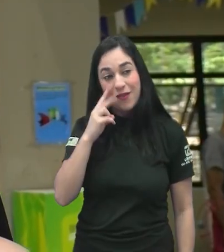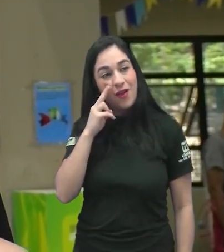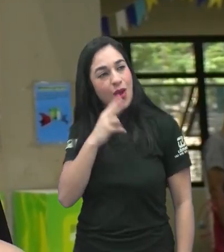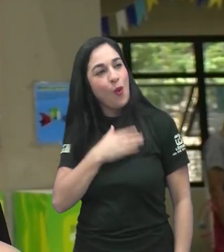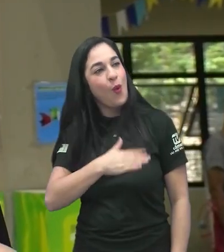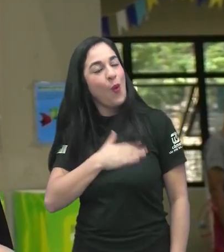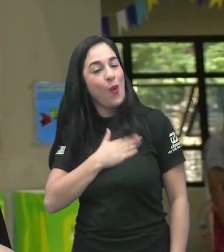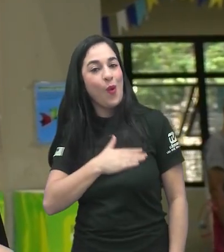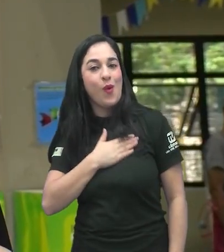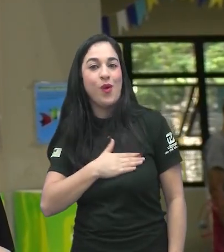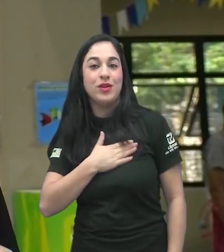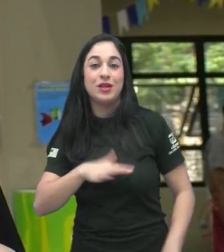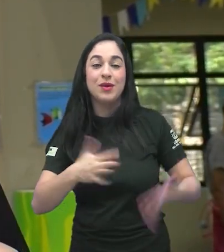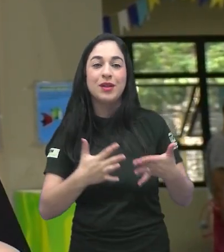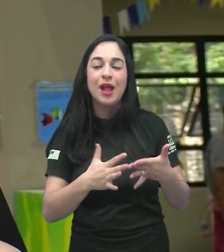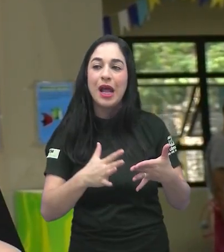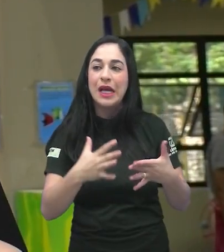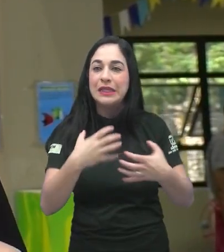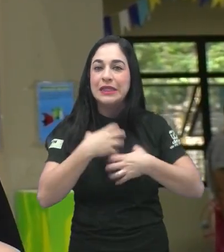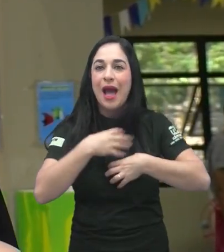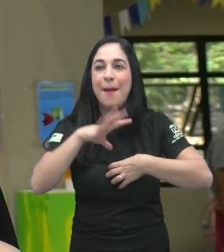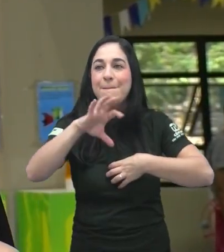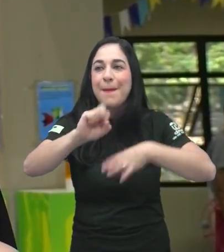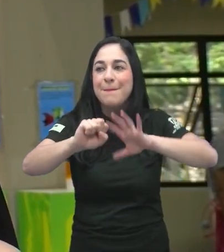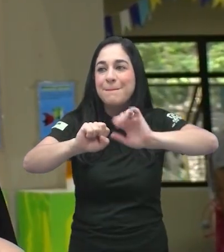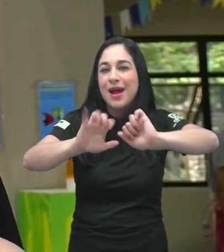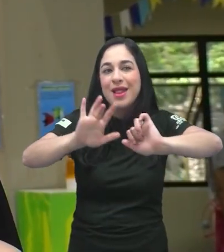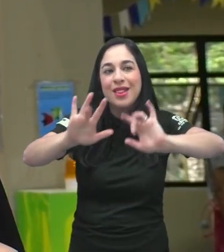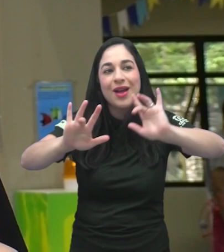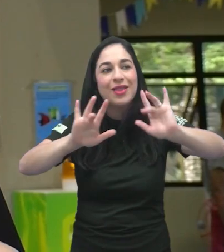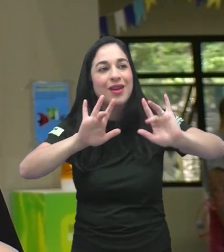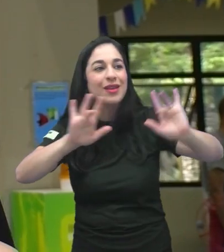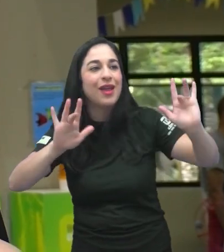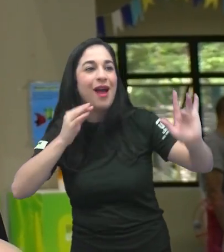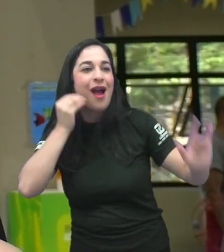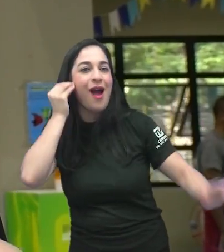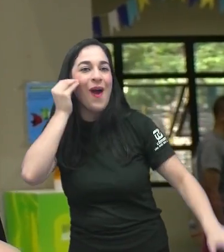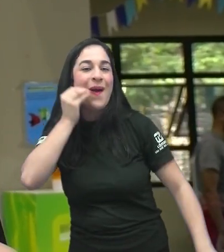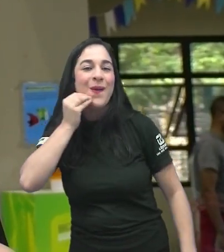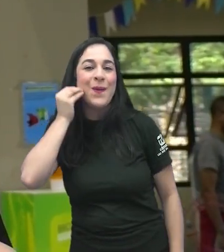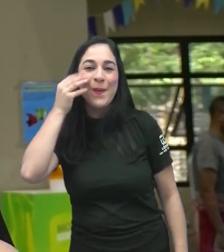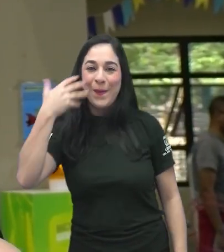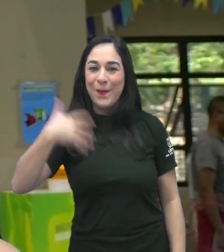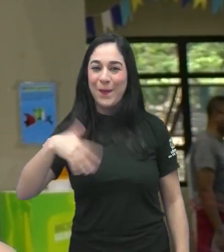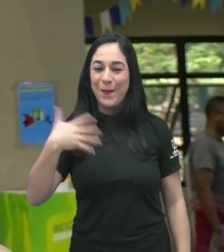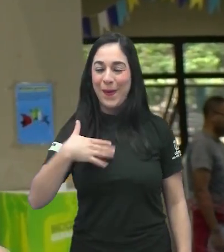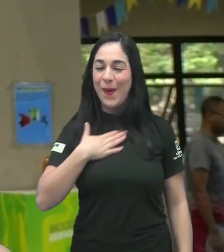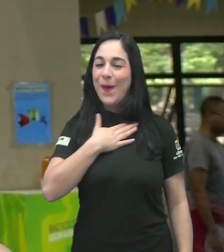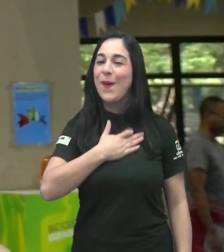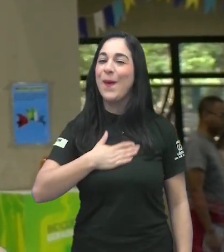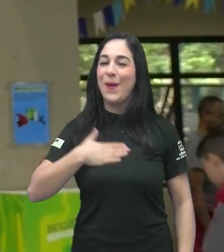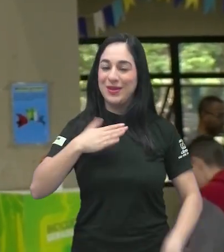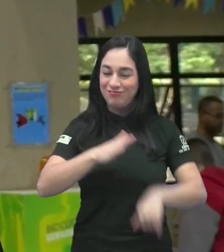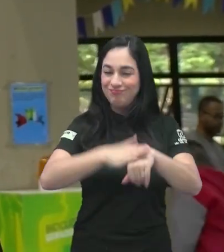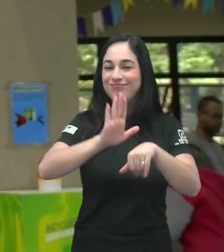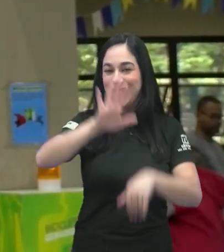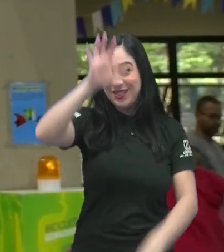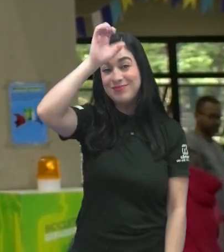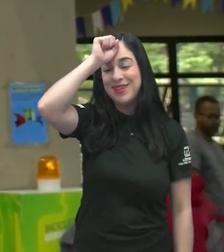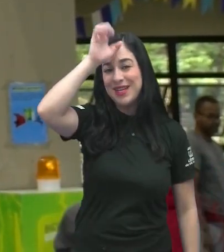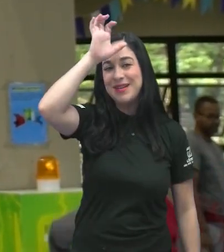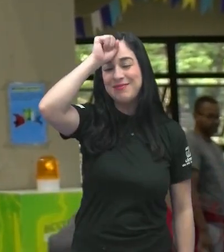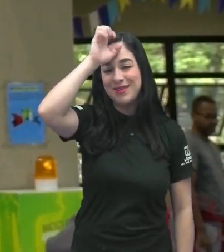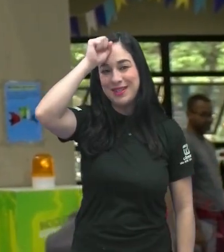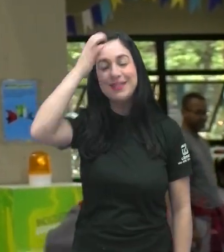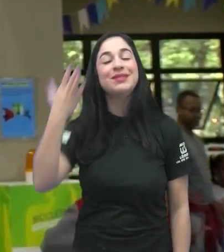escola e ela se interessa. E a hora que ela consegue pôr a mão, parece que ela carrega mais ainda, ela aprende